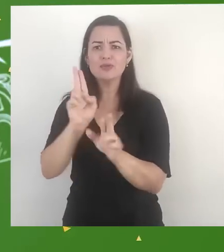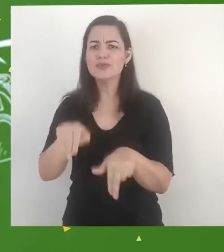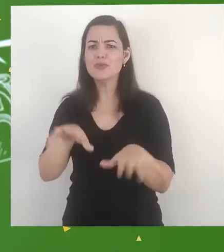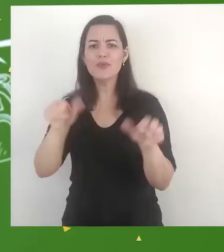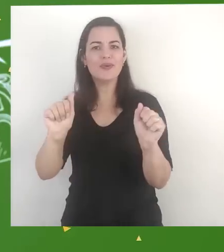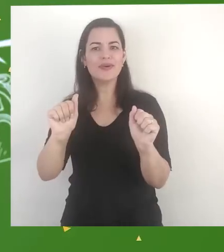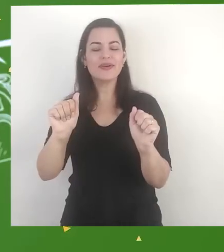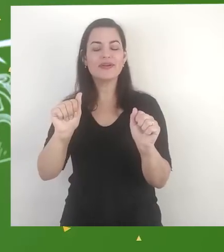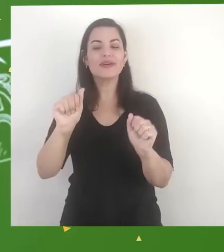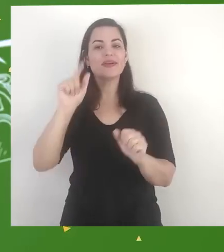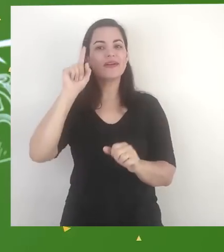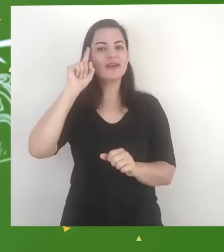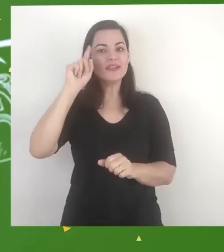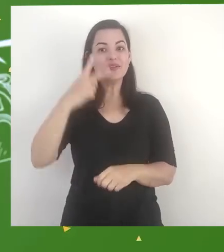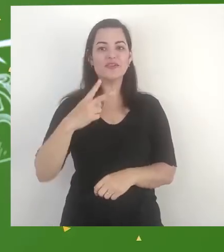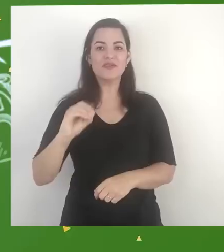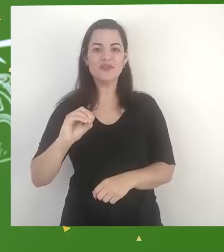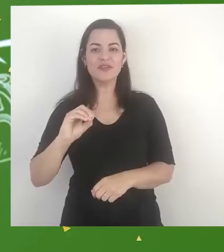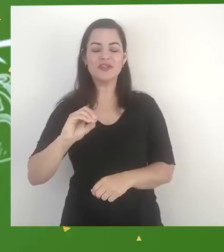julho de